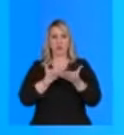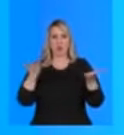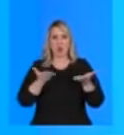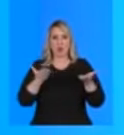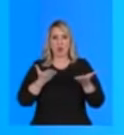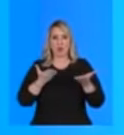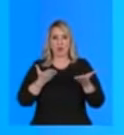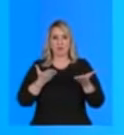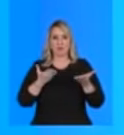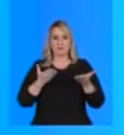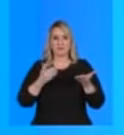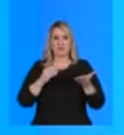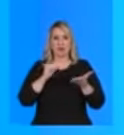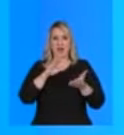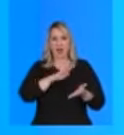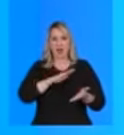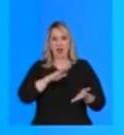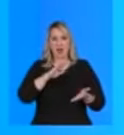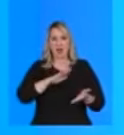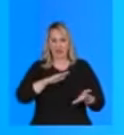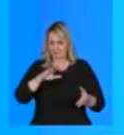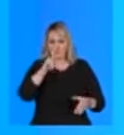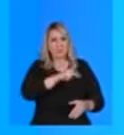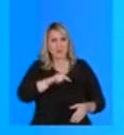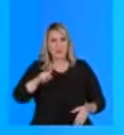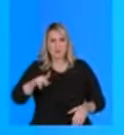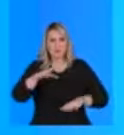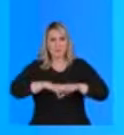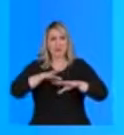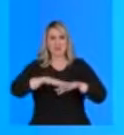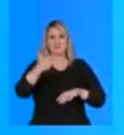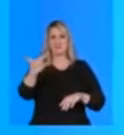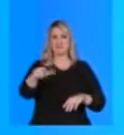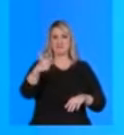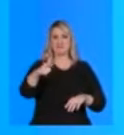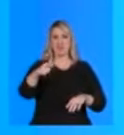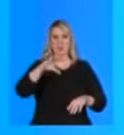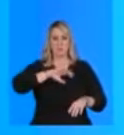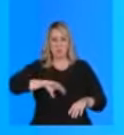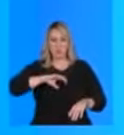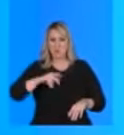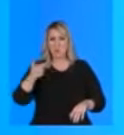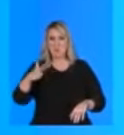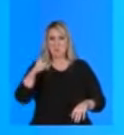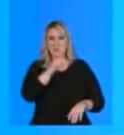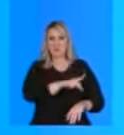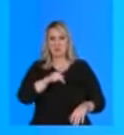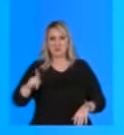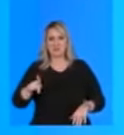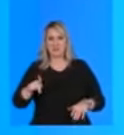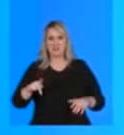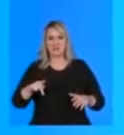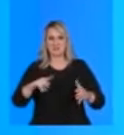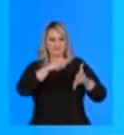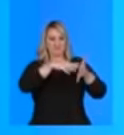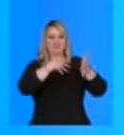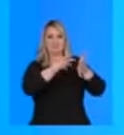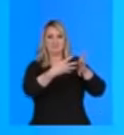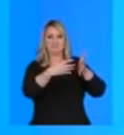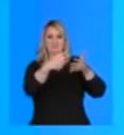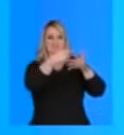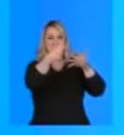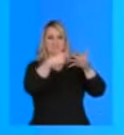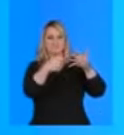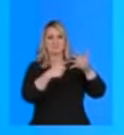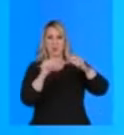alunos de matemática sem sem professores de matemática sem professores de português a nossa grade curricular precisa ser